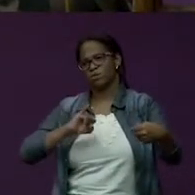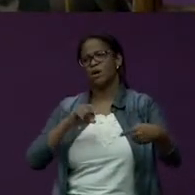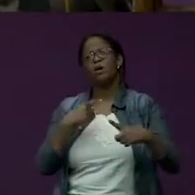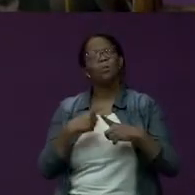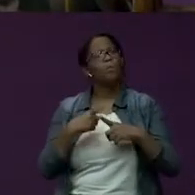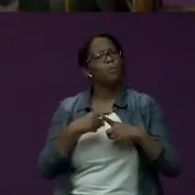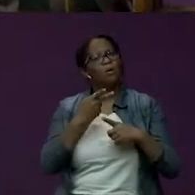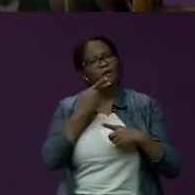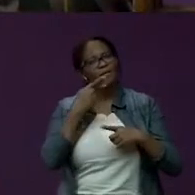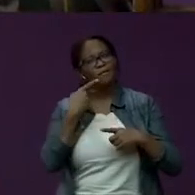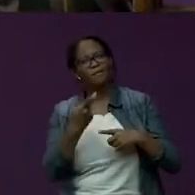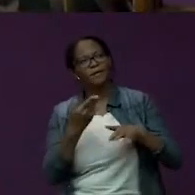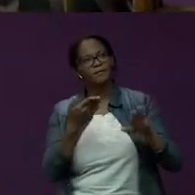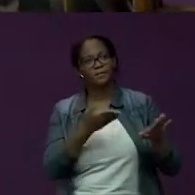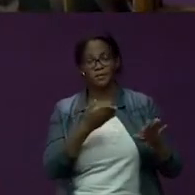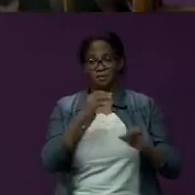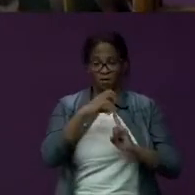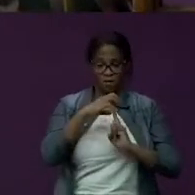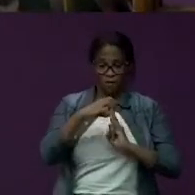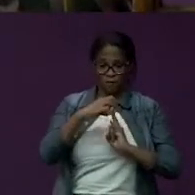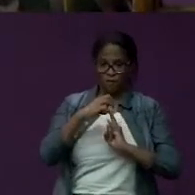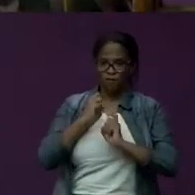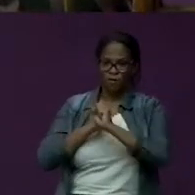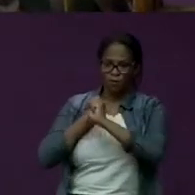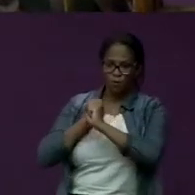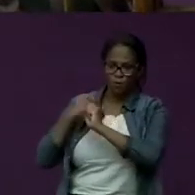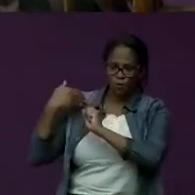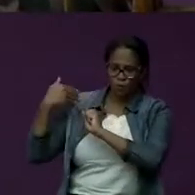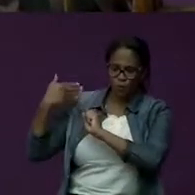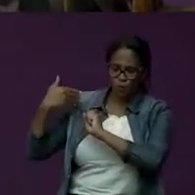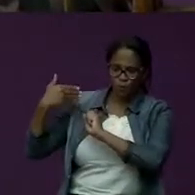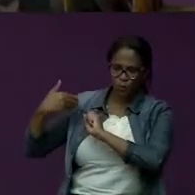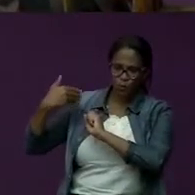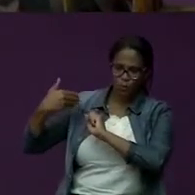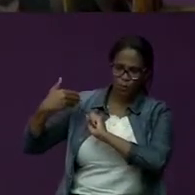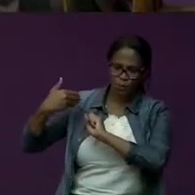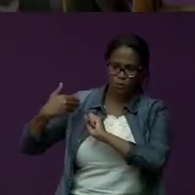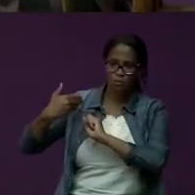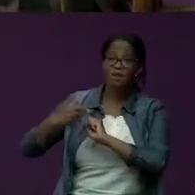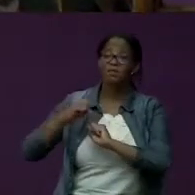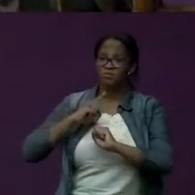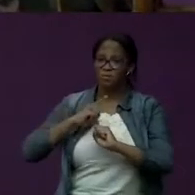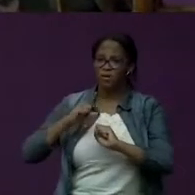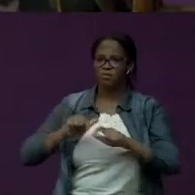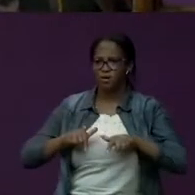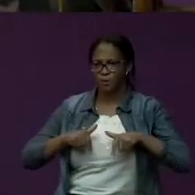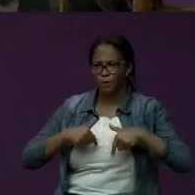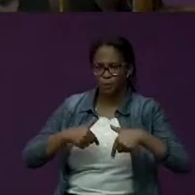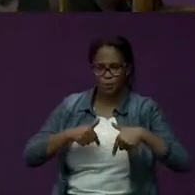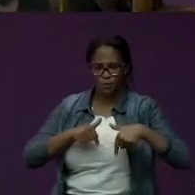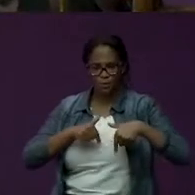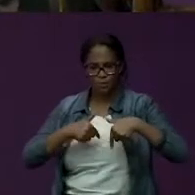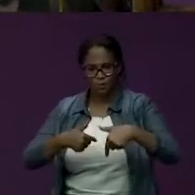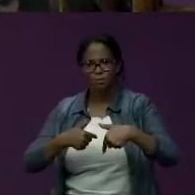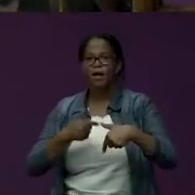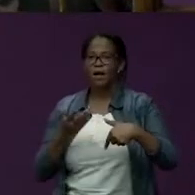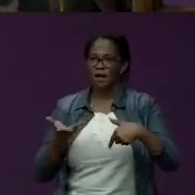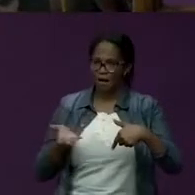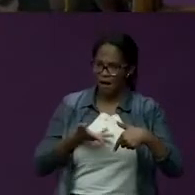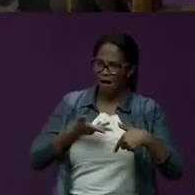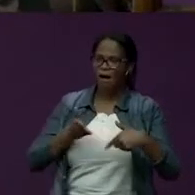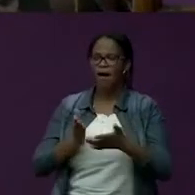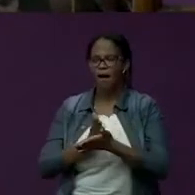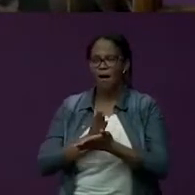quero dizer isso, a Fiocruz ela veio nos últimos anos por iniciativas exitosas de